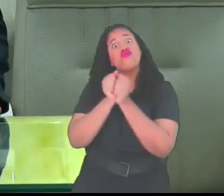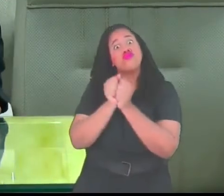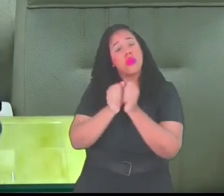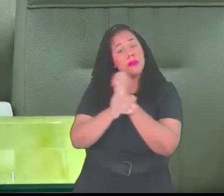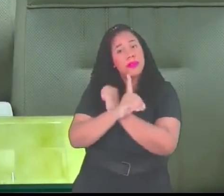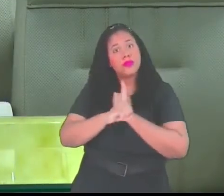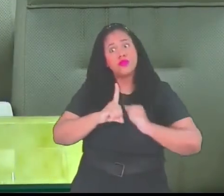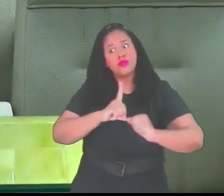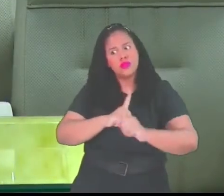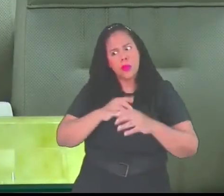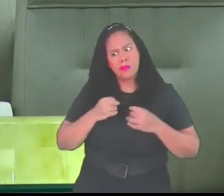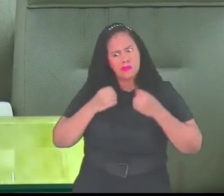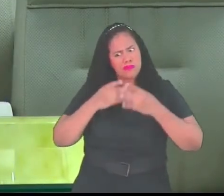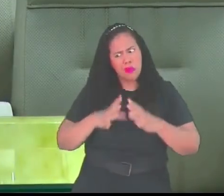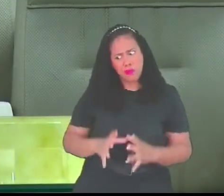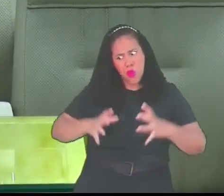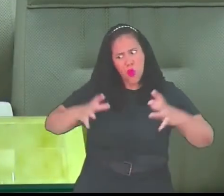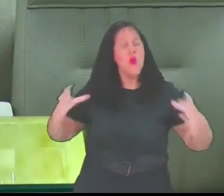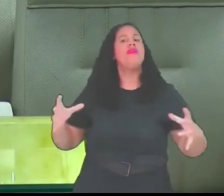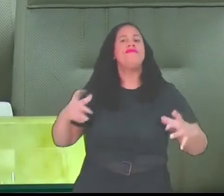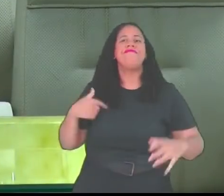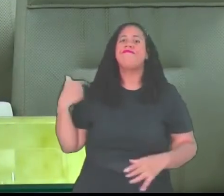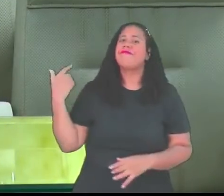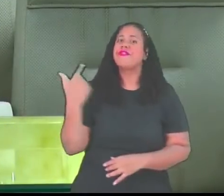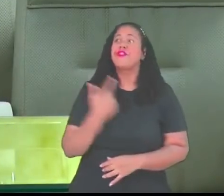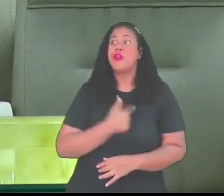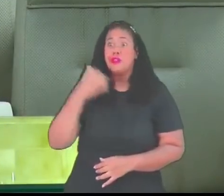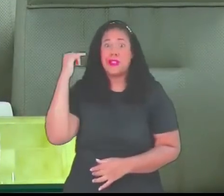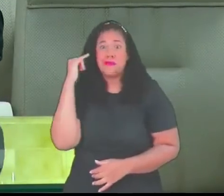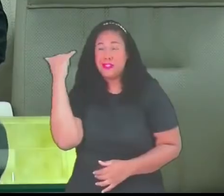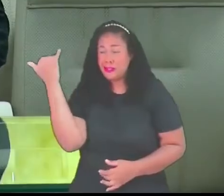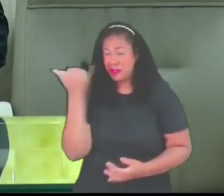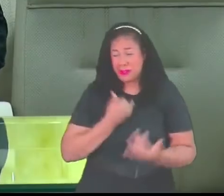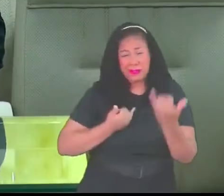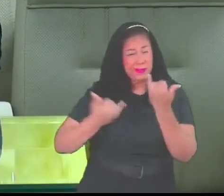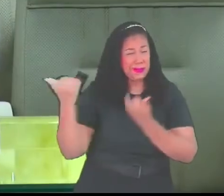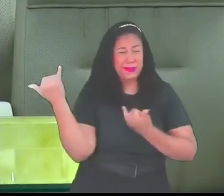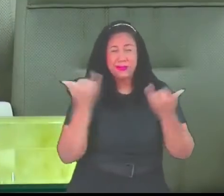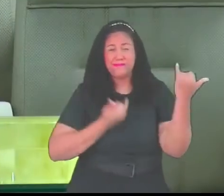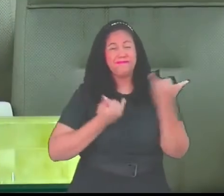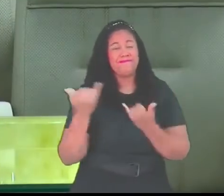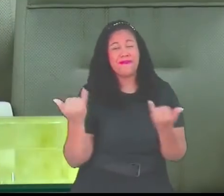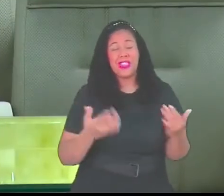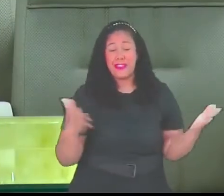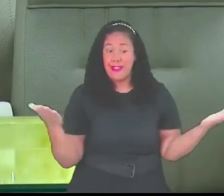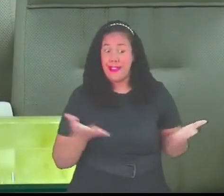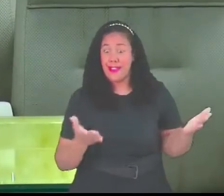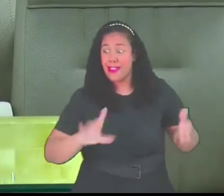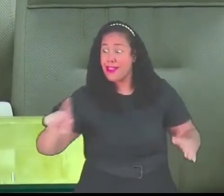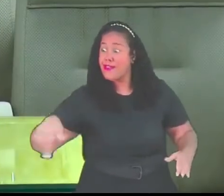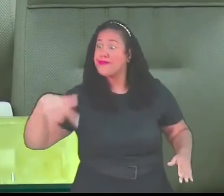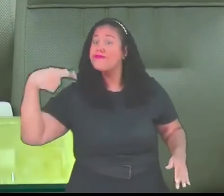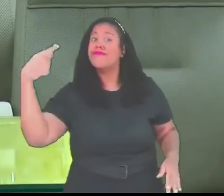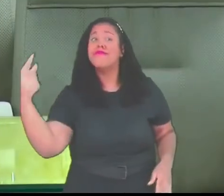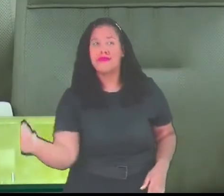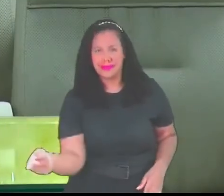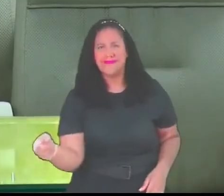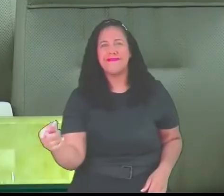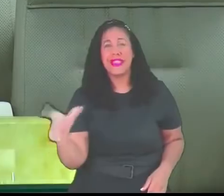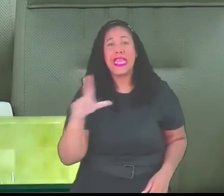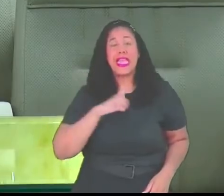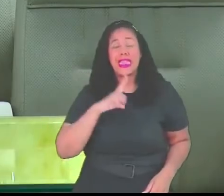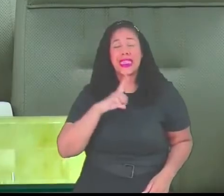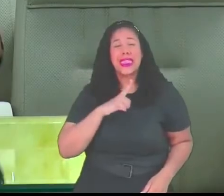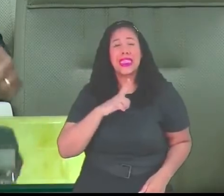intenso, ficamos sabendo de notícias de que aqui e acolá, um